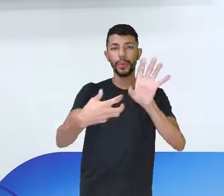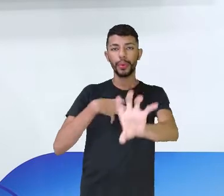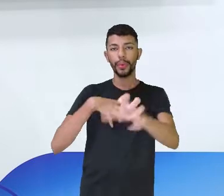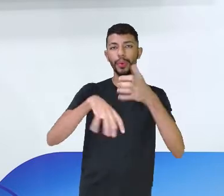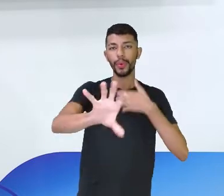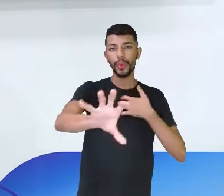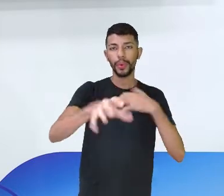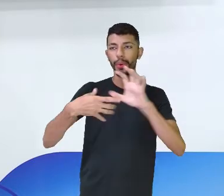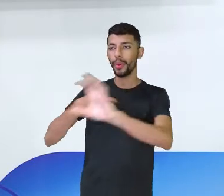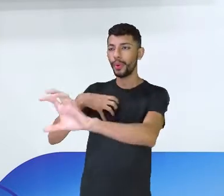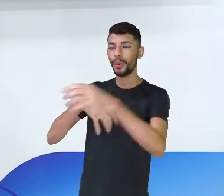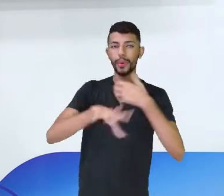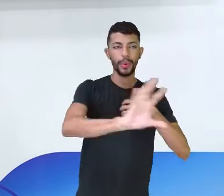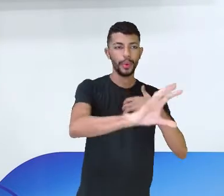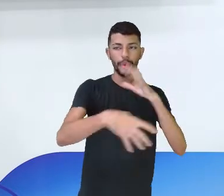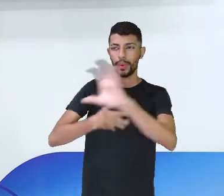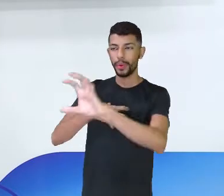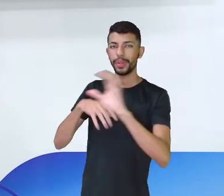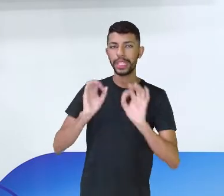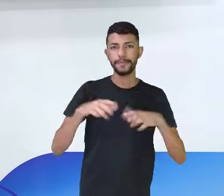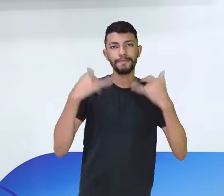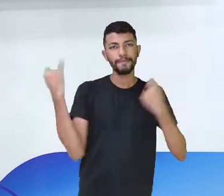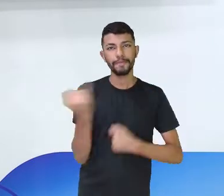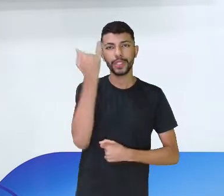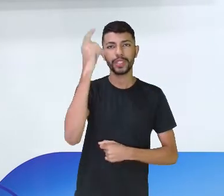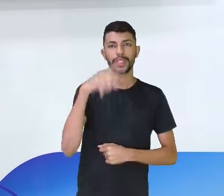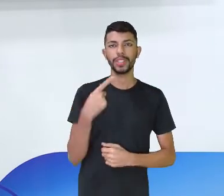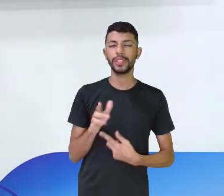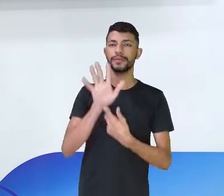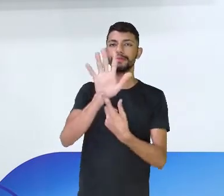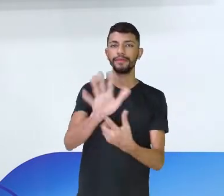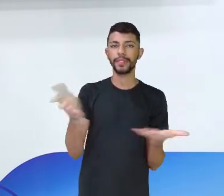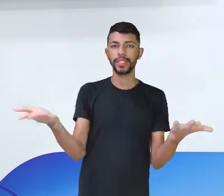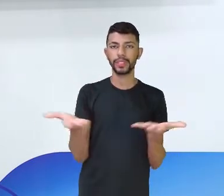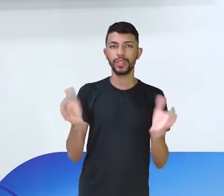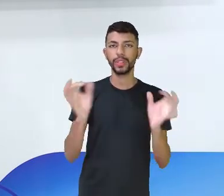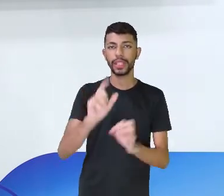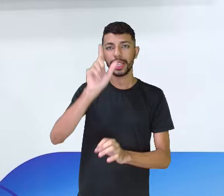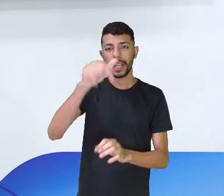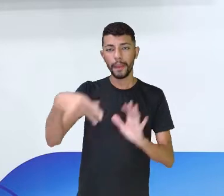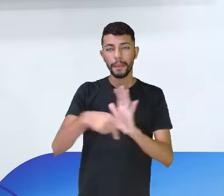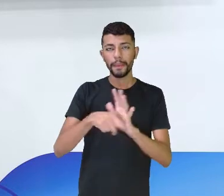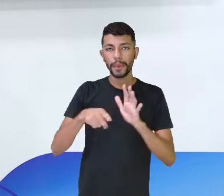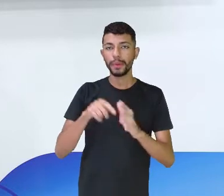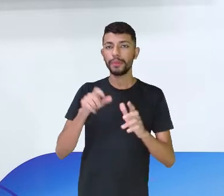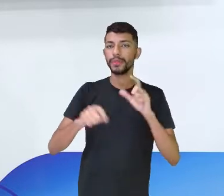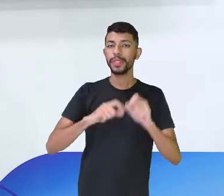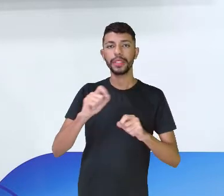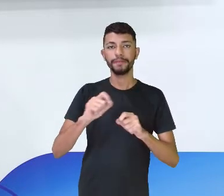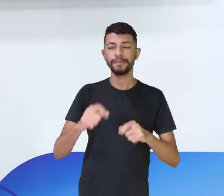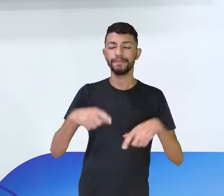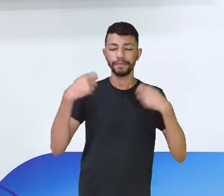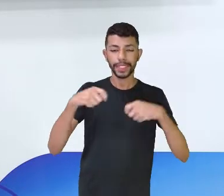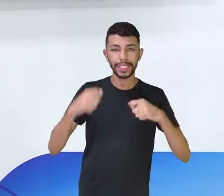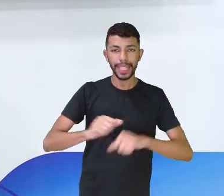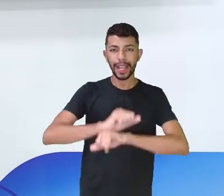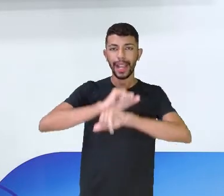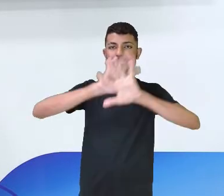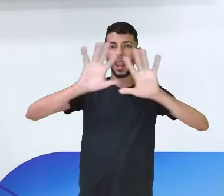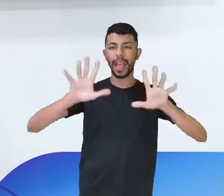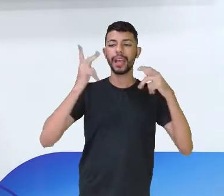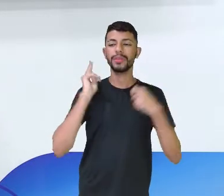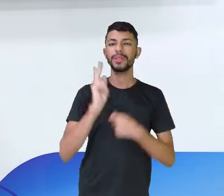que coisa importante a gente está falando, a gente está trazendo, né? E é um trabalho que precisa estar muito vivo, muito claro no